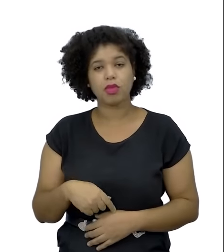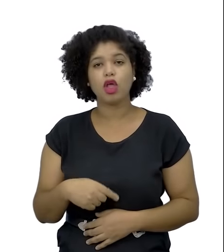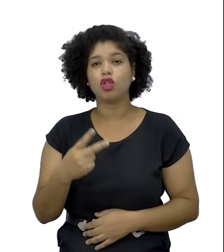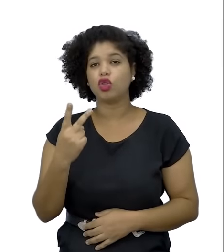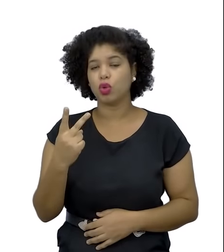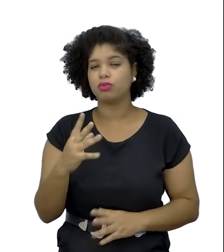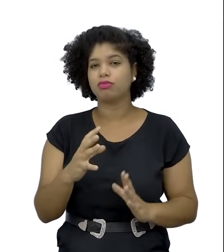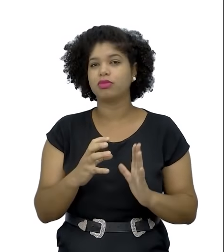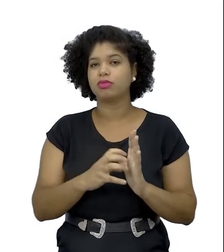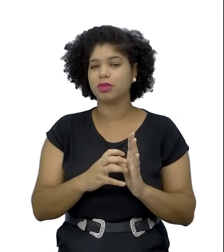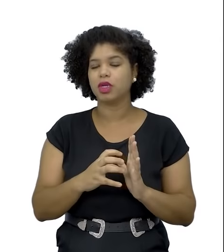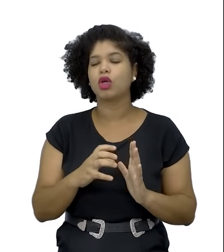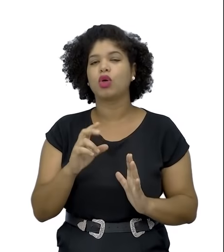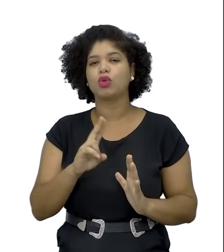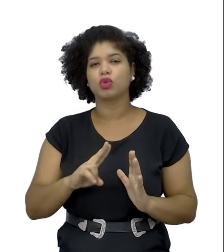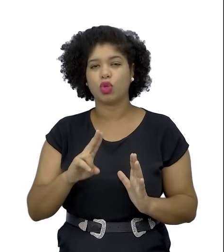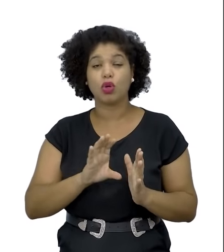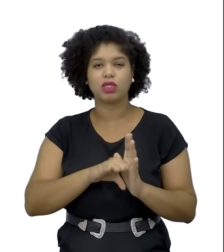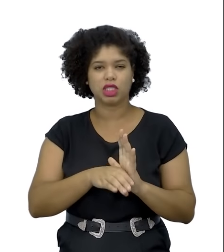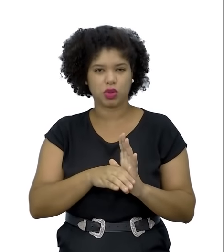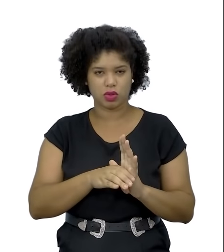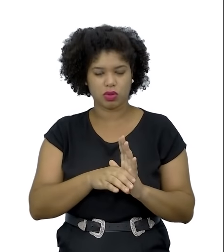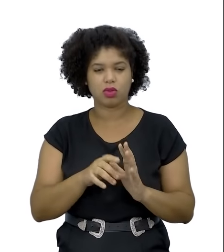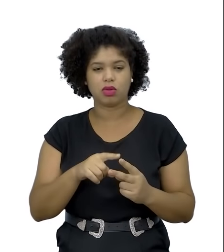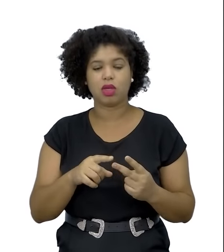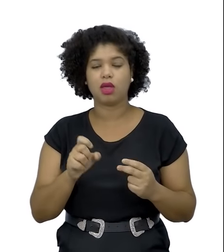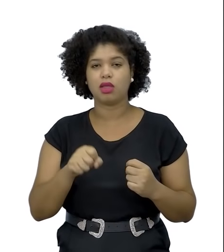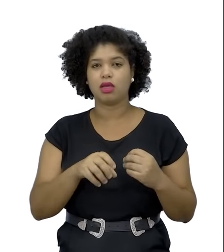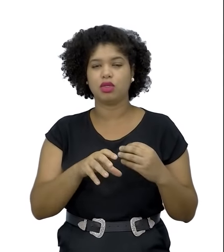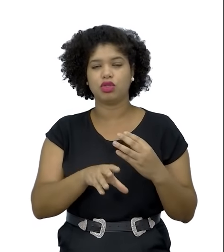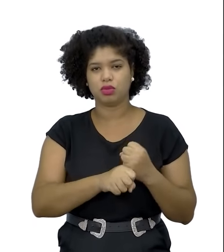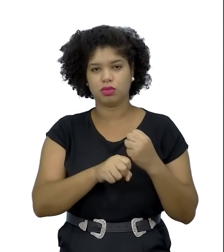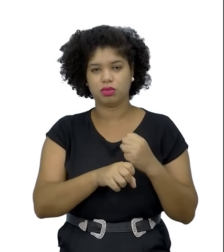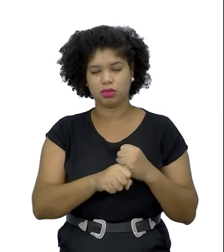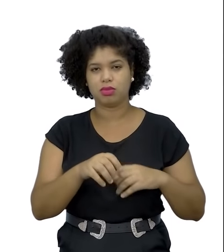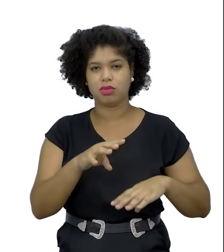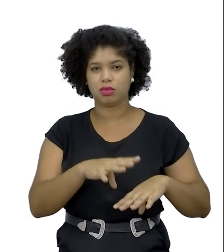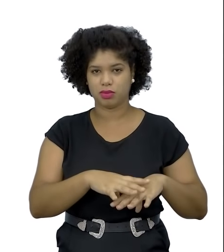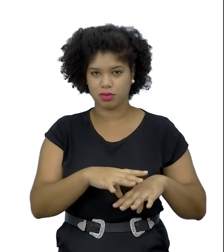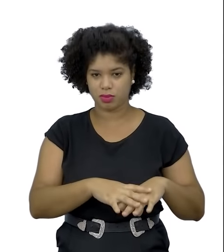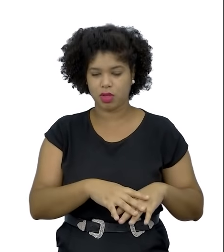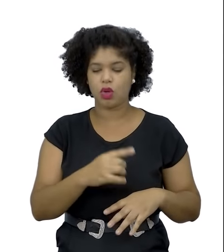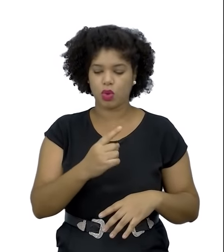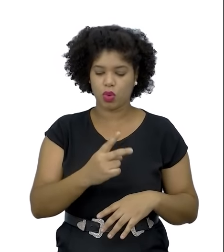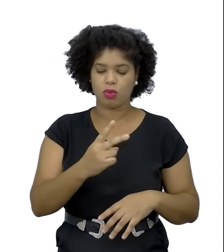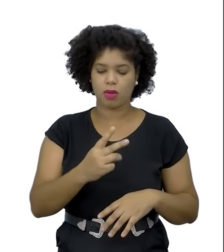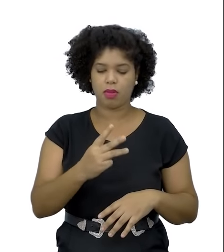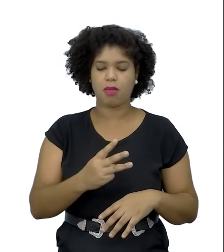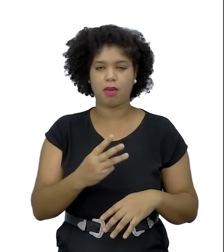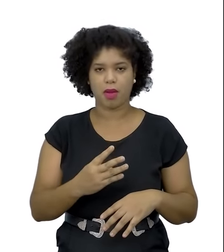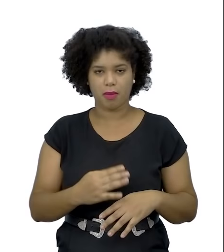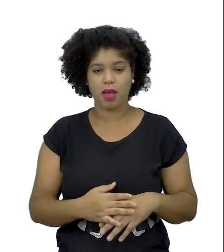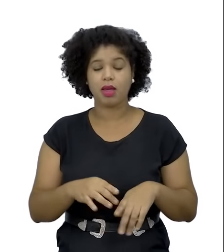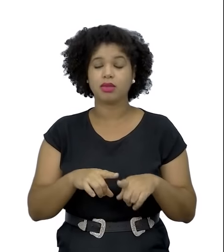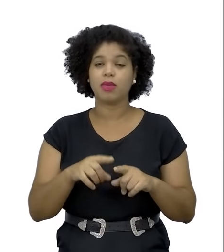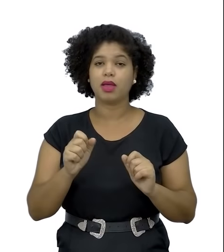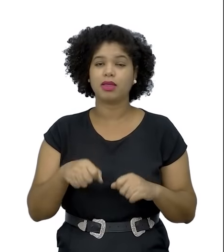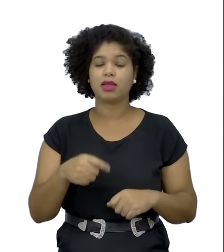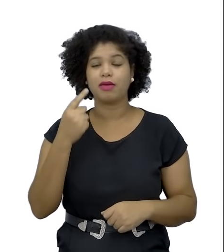mesmo tempo que ela pode matematizar os números, à medida que contam, também a partir dos